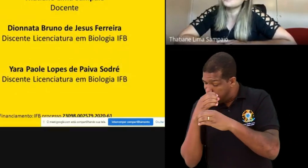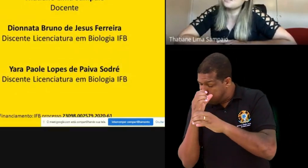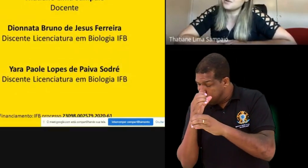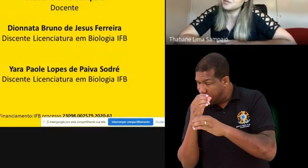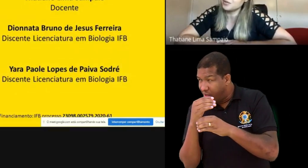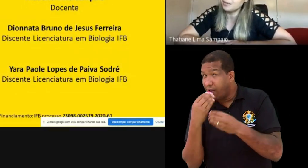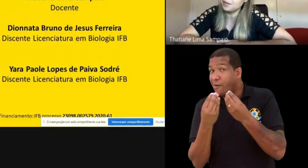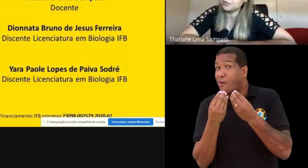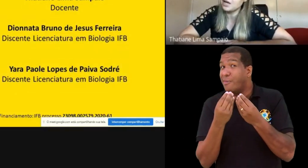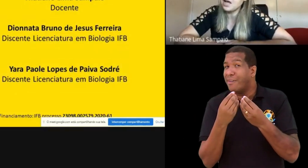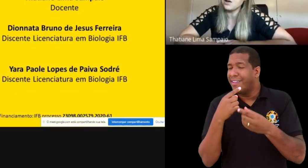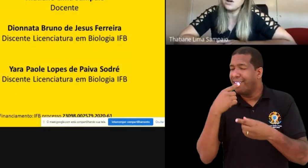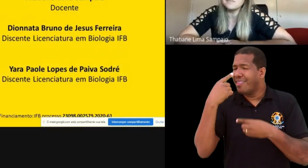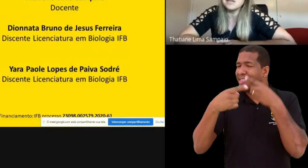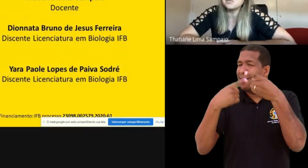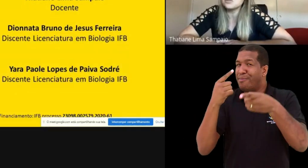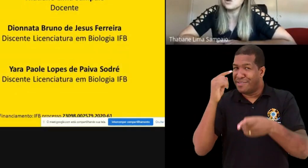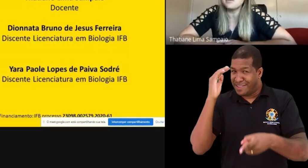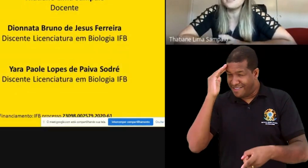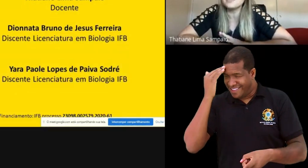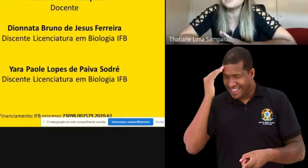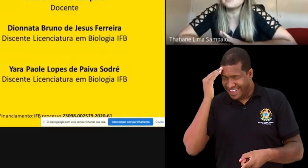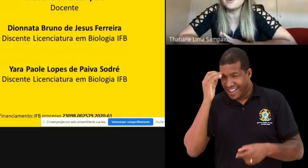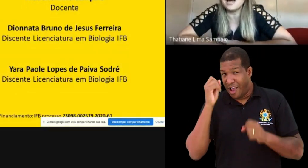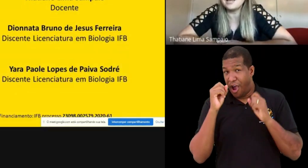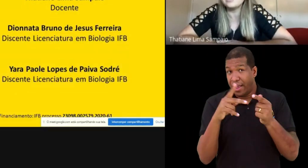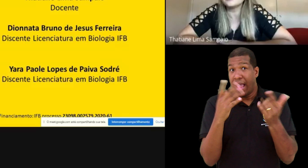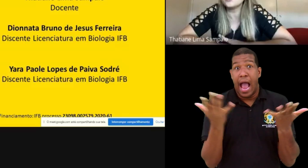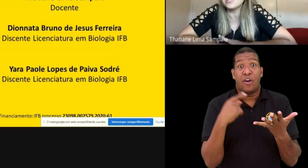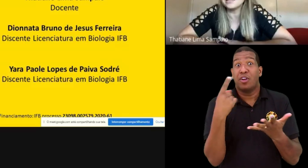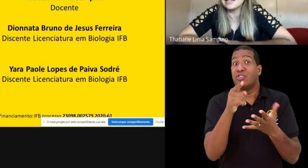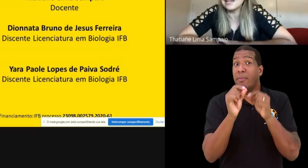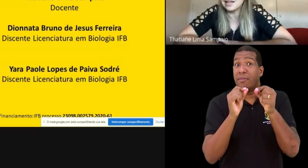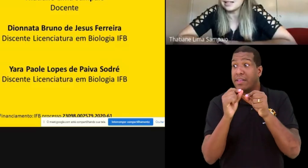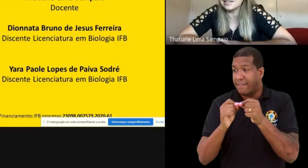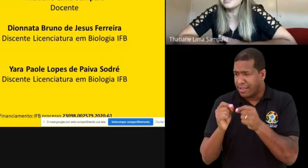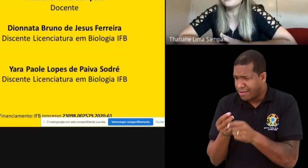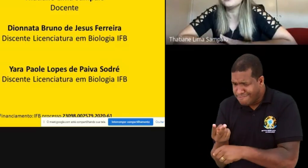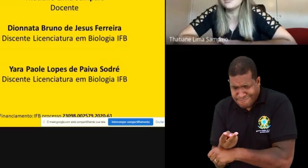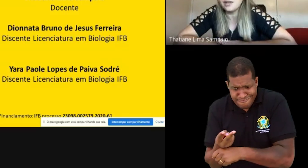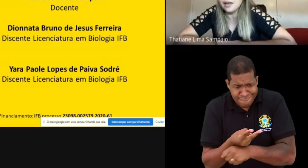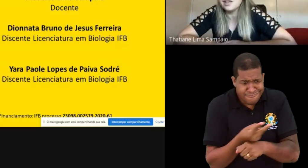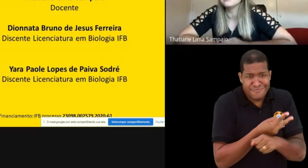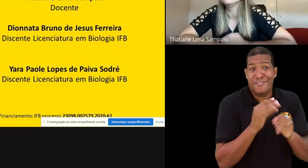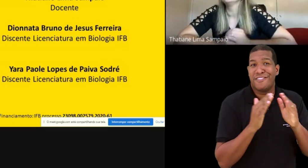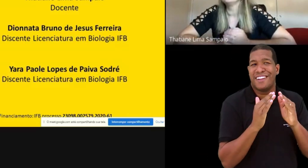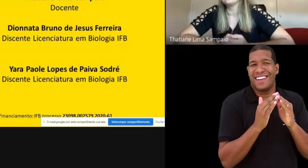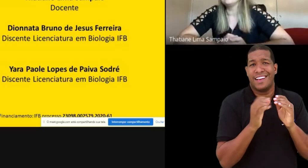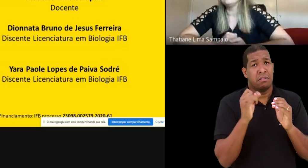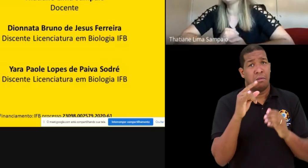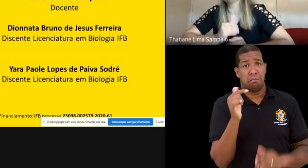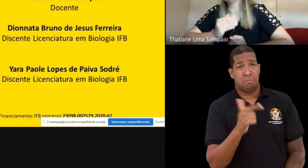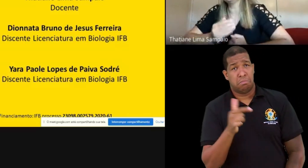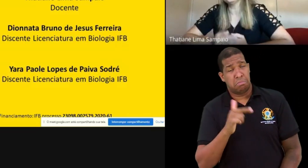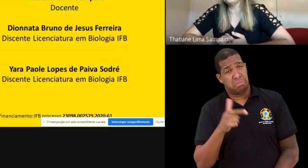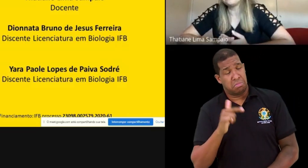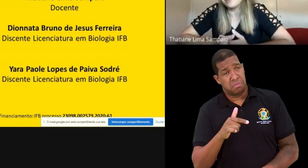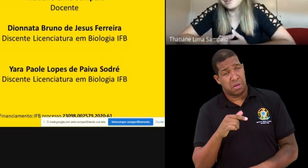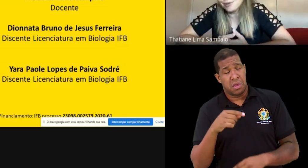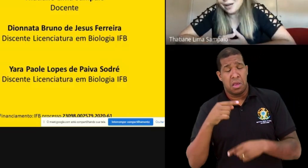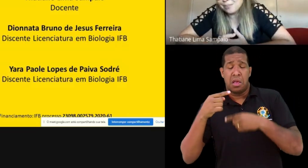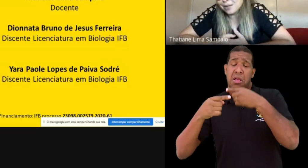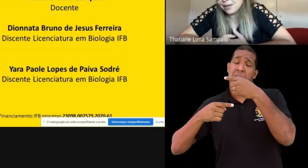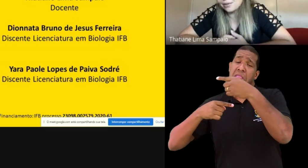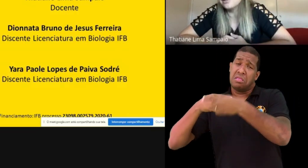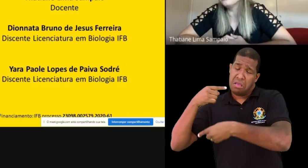detalhes desse próximo capítulo. Agora mesmo é só para vocês explorarem as sucatas em casa. Quem não tiver, aí vai ser cena para o